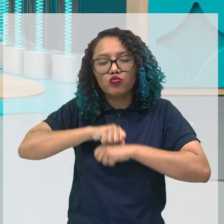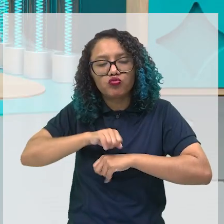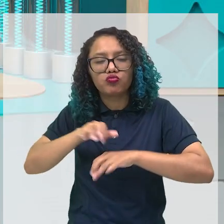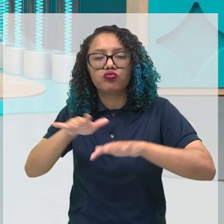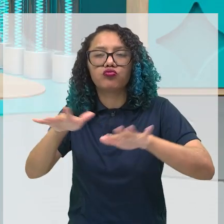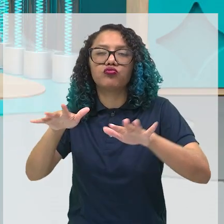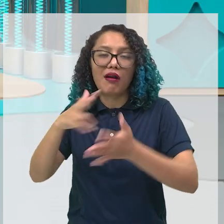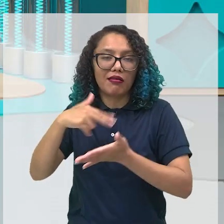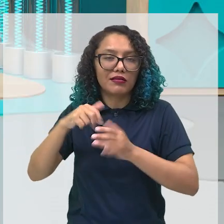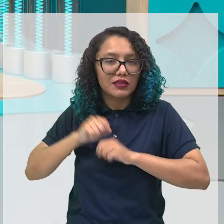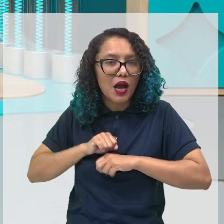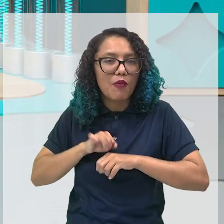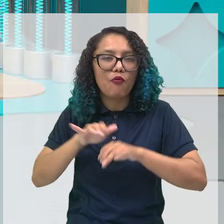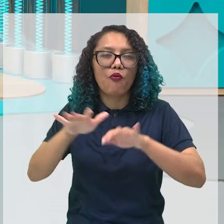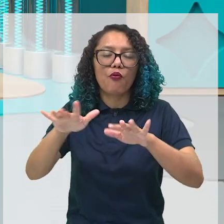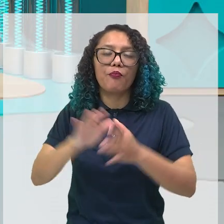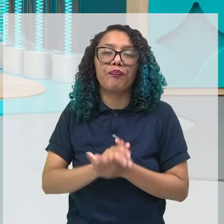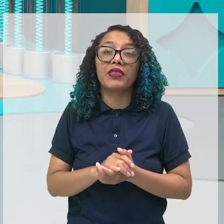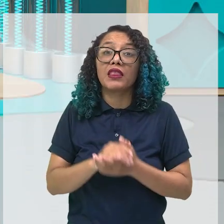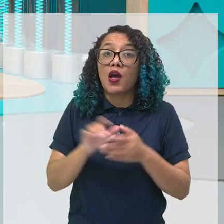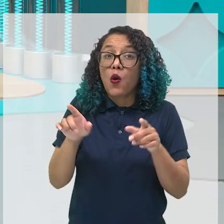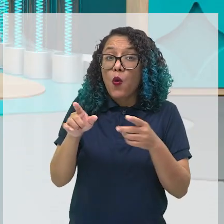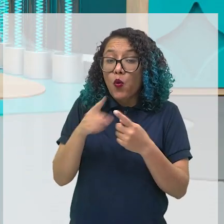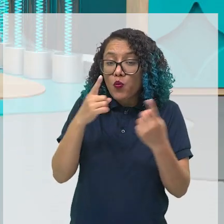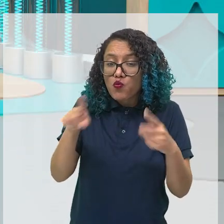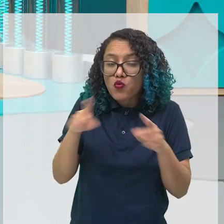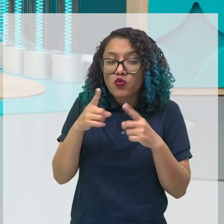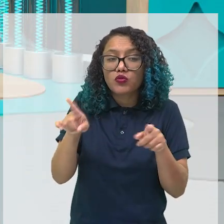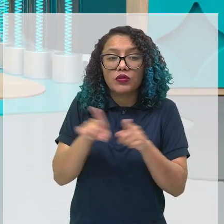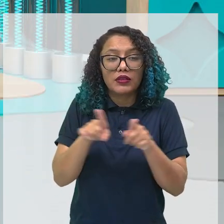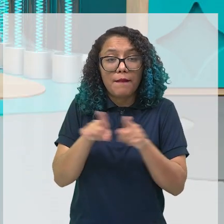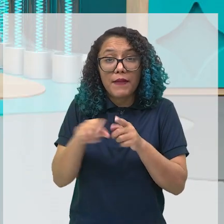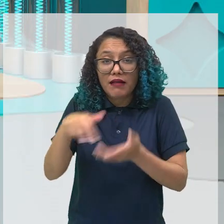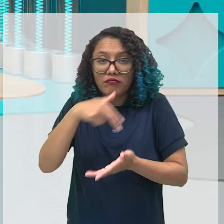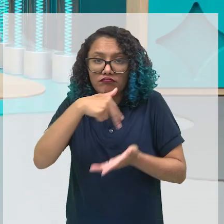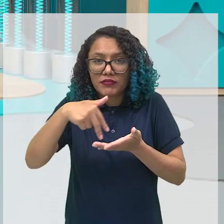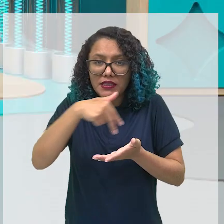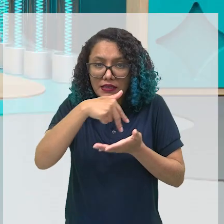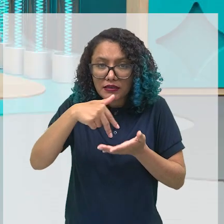eles influenciaram e também foram influenciados por outros estilos